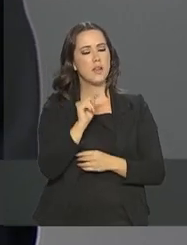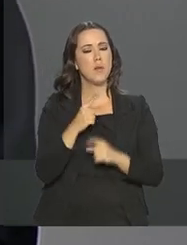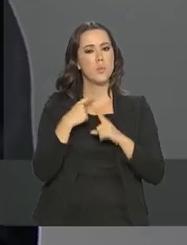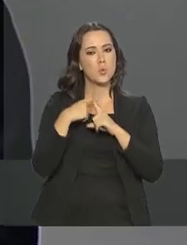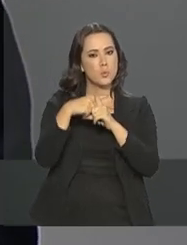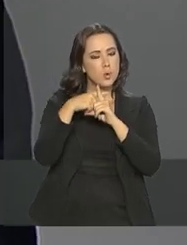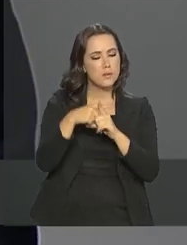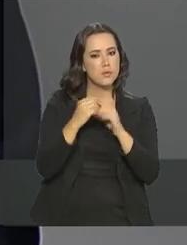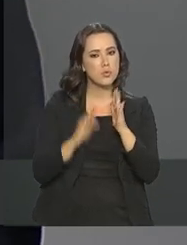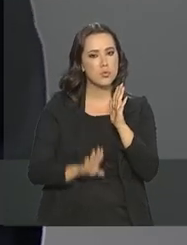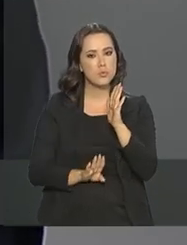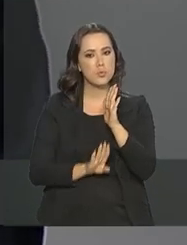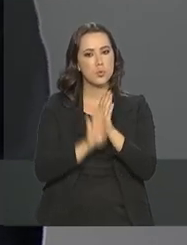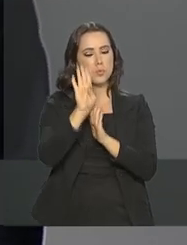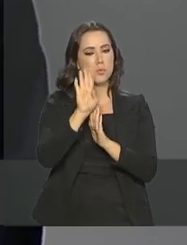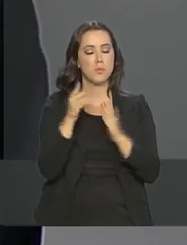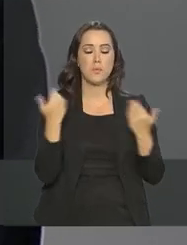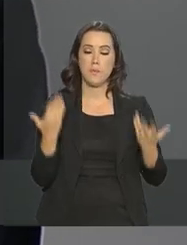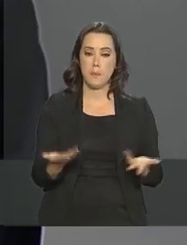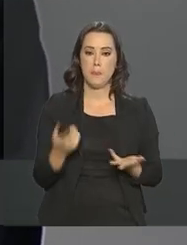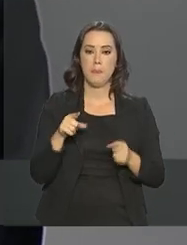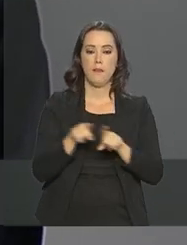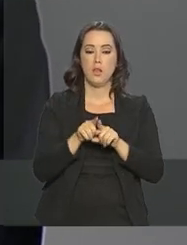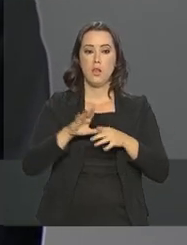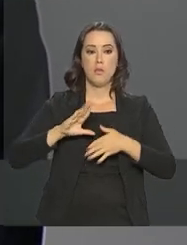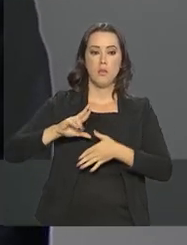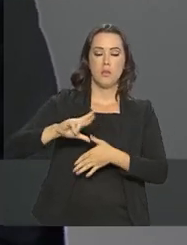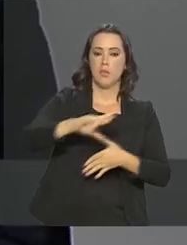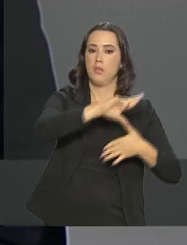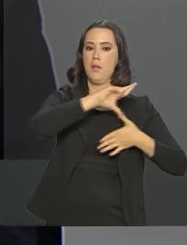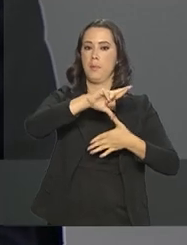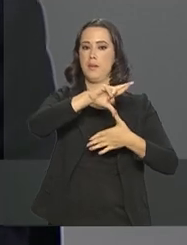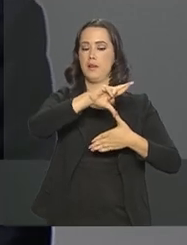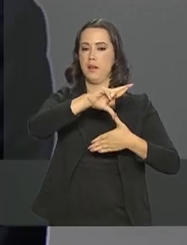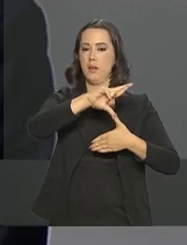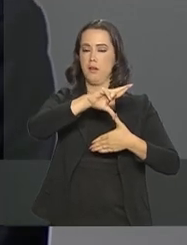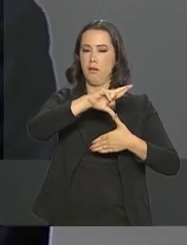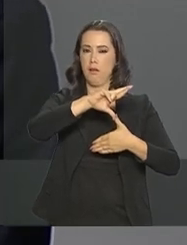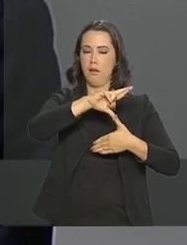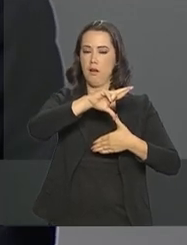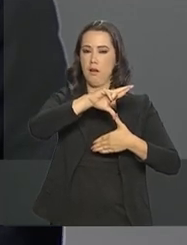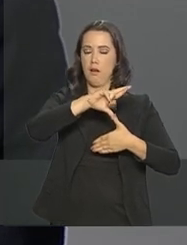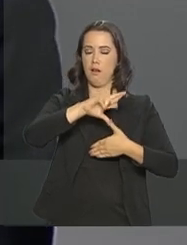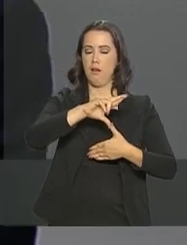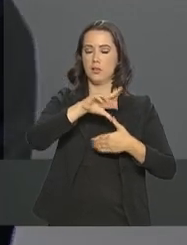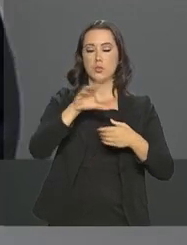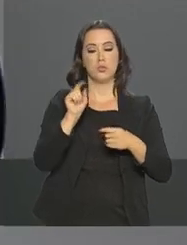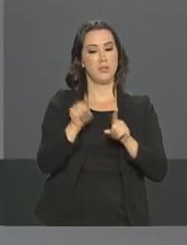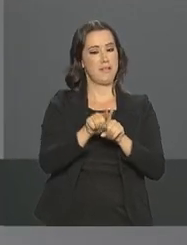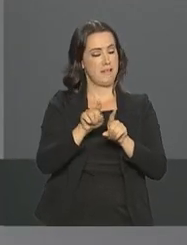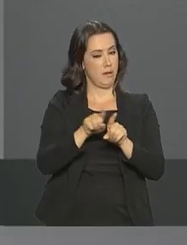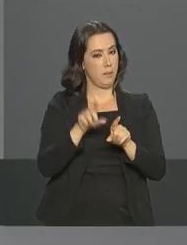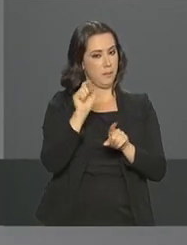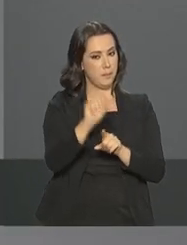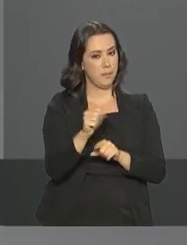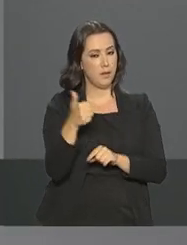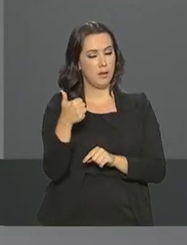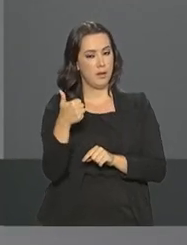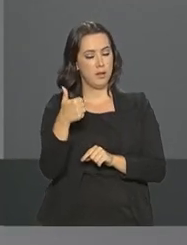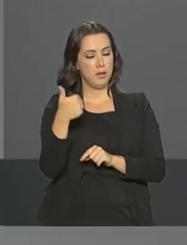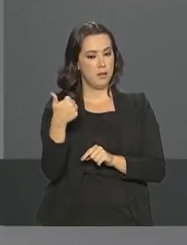dois pontos 96 na região da américa latina e do caribe e 12º entre as 190